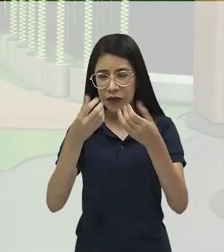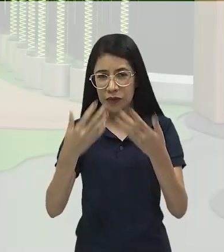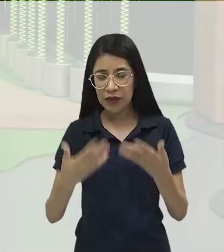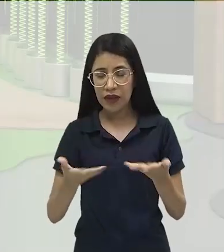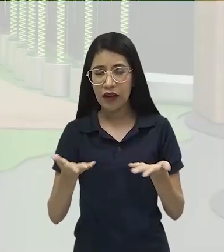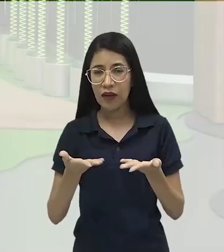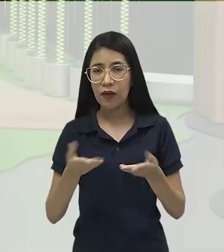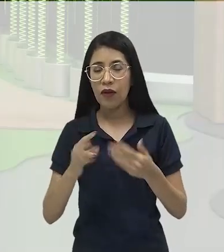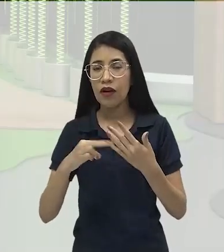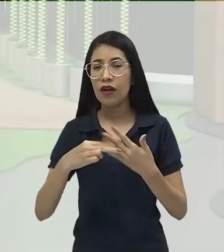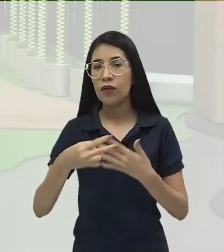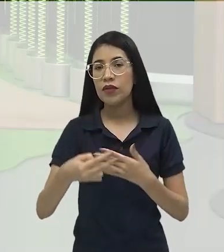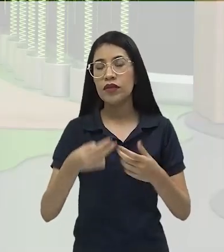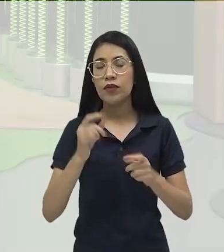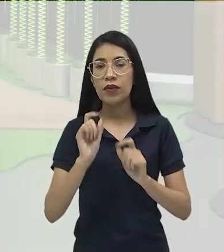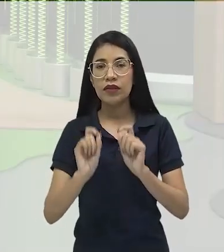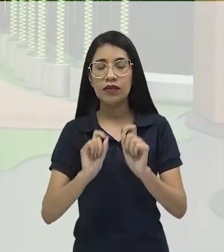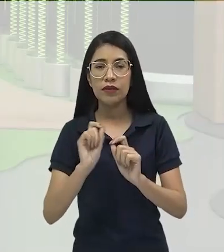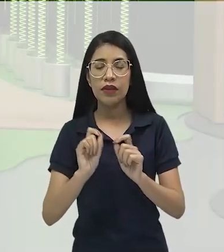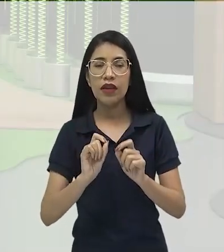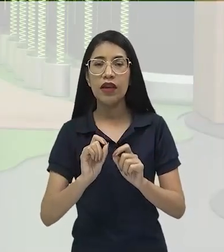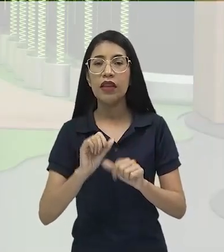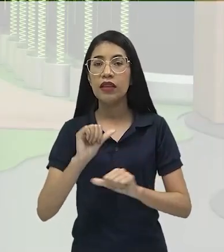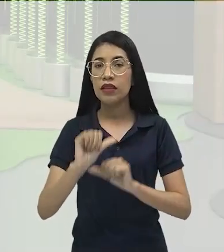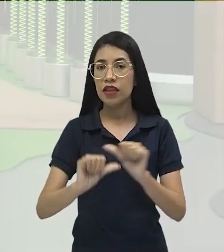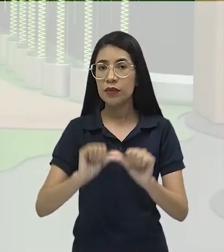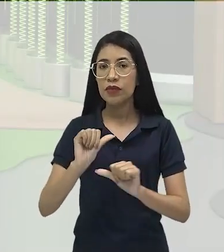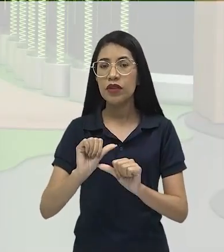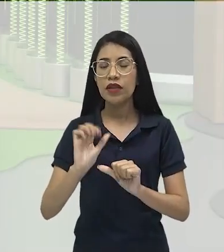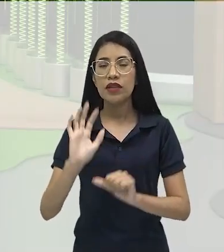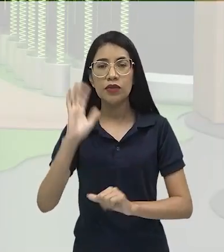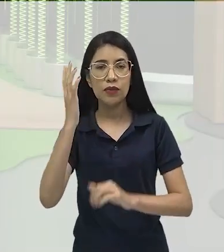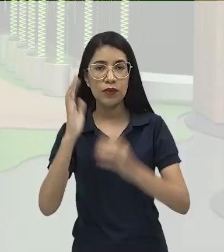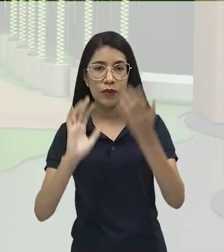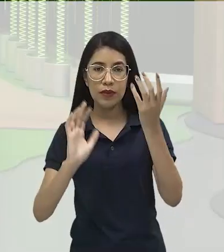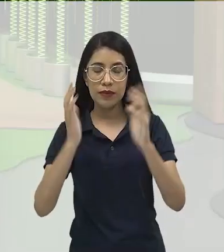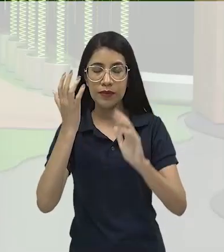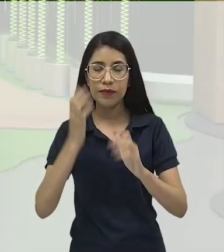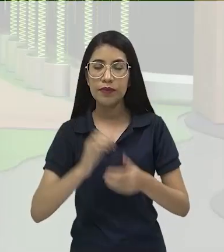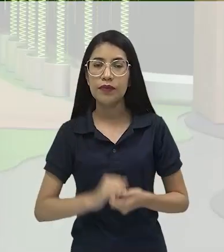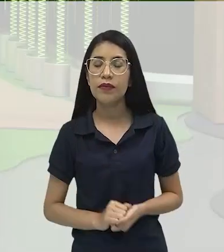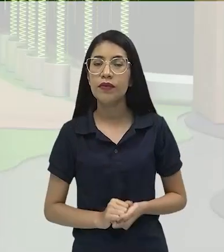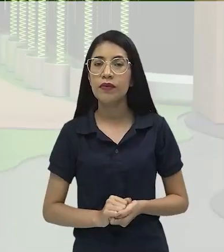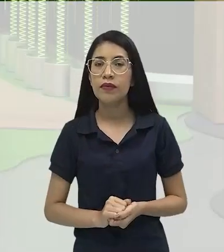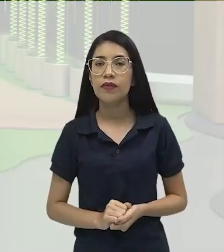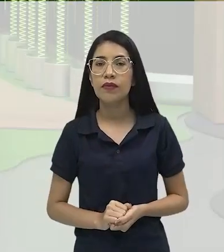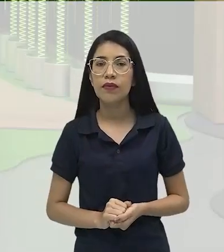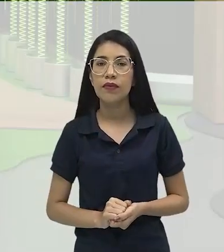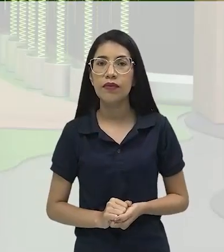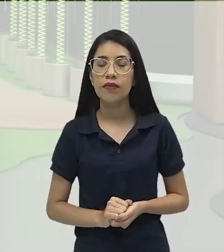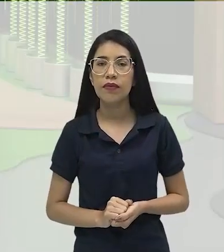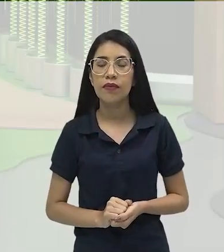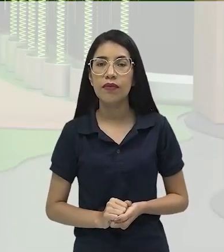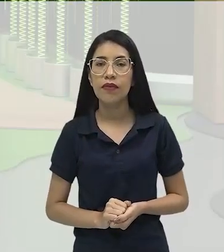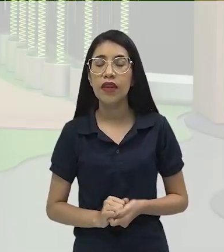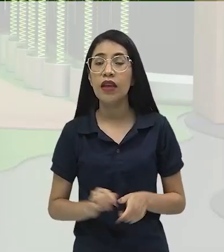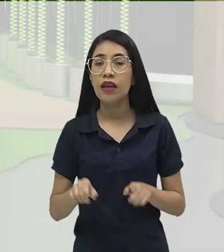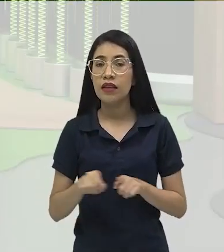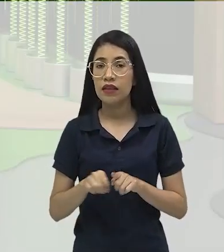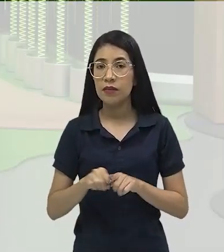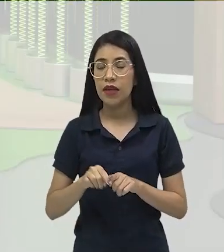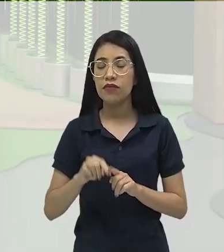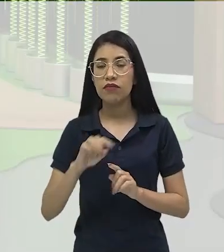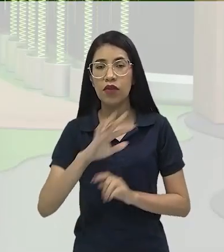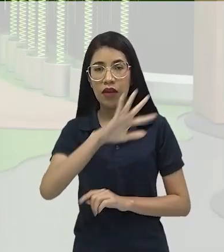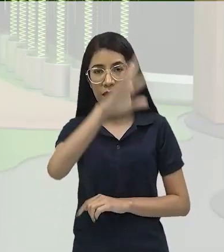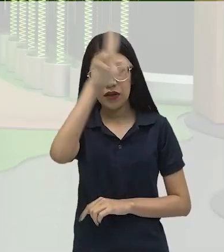são consequências de mudanças climáticas, né? E temos aí no Amazonas